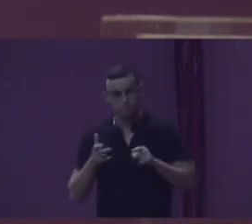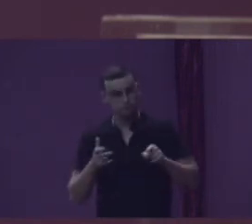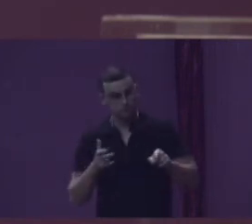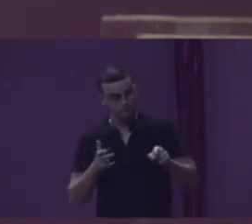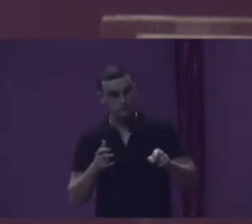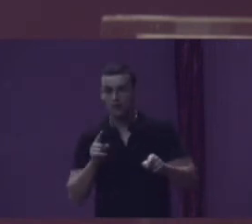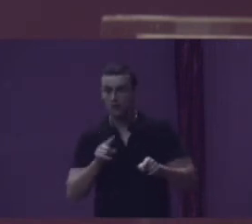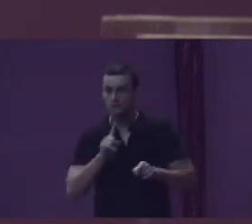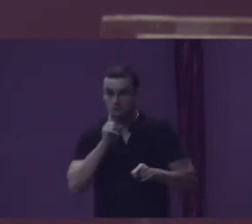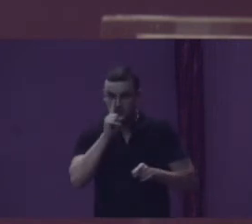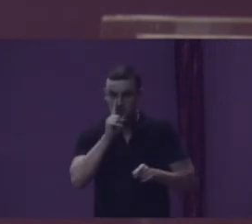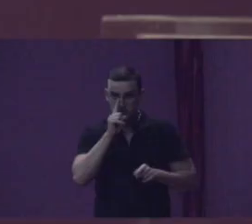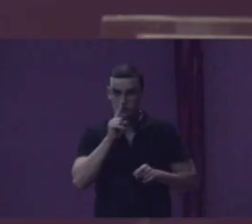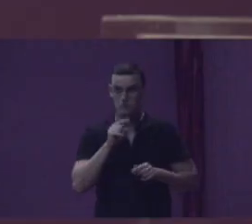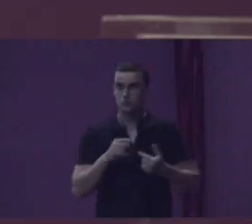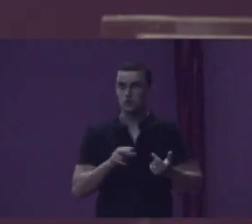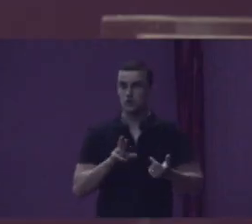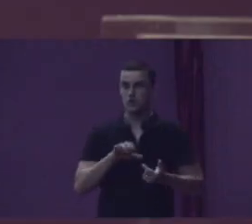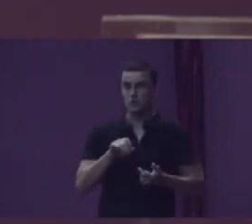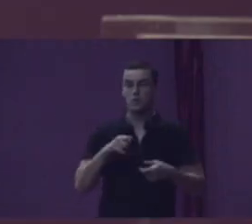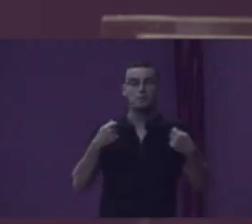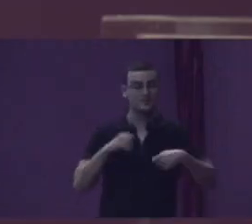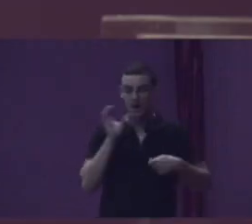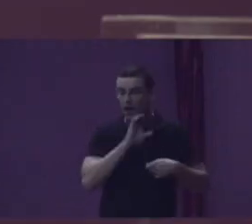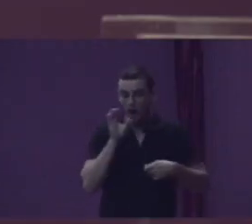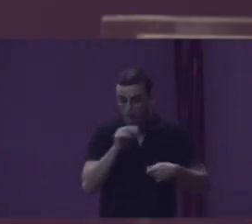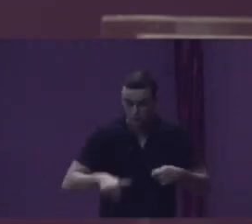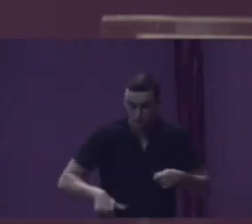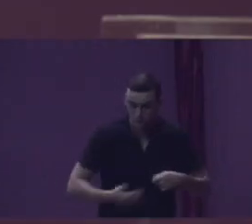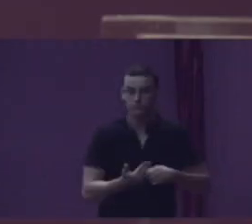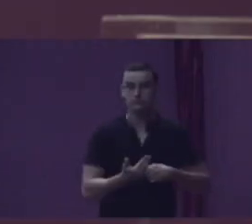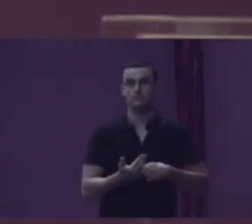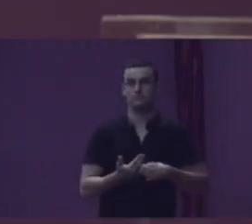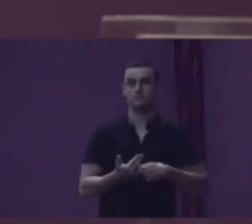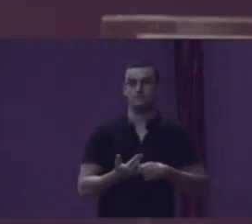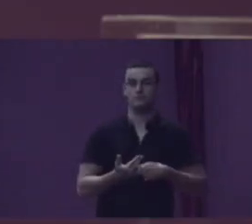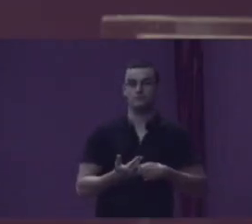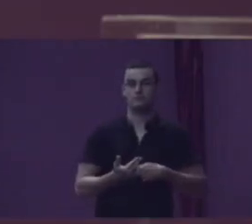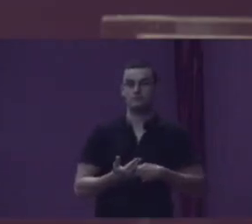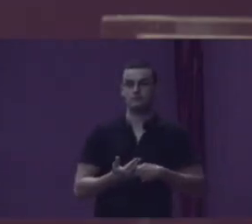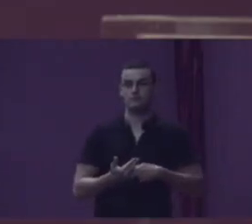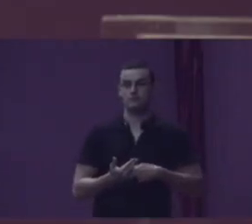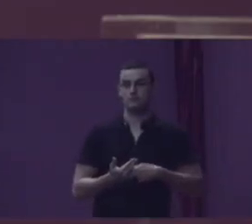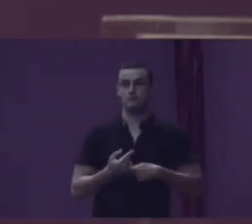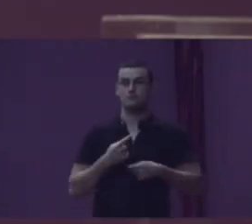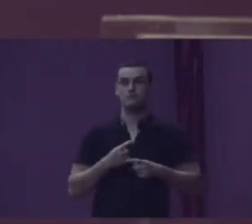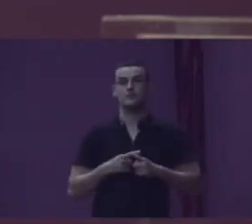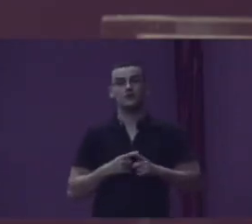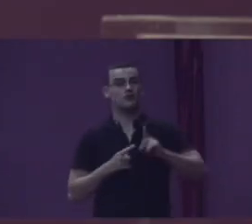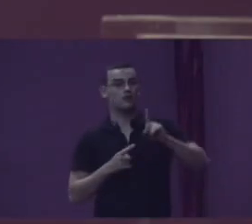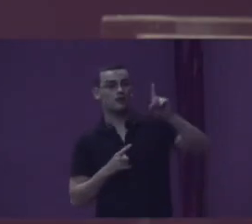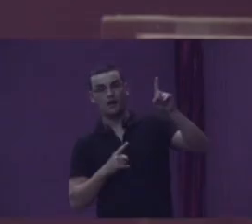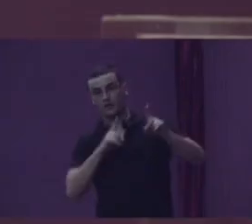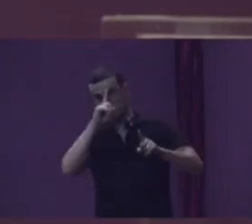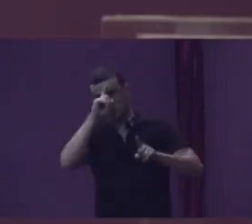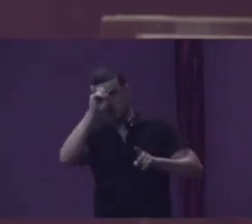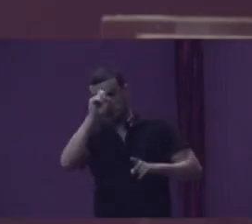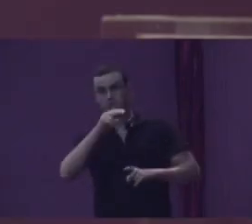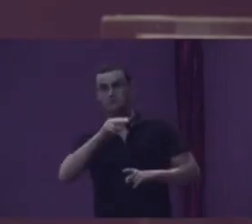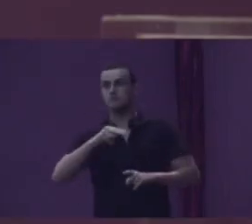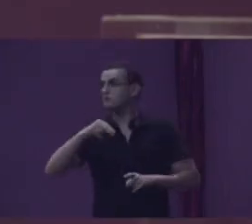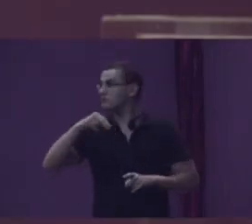e precisamos uma cesárea de urgência. Mas pode ser, a hospitais norte-americanos, tema contrário, tema